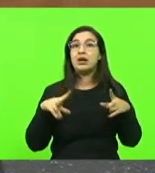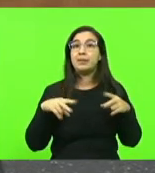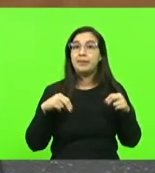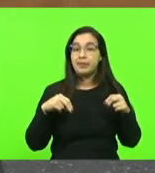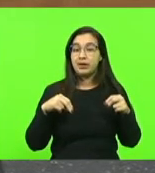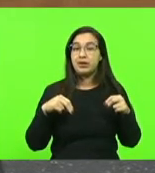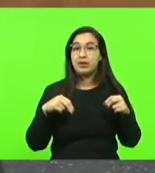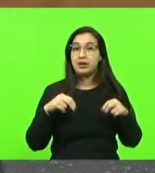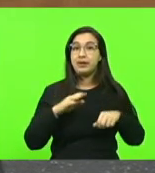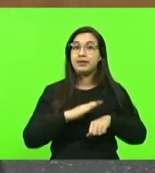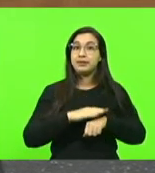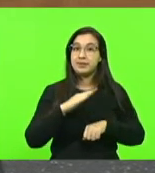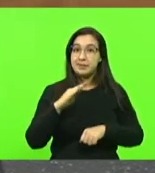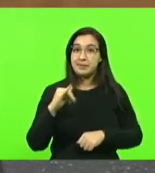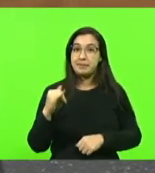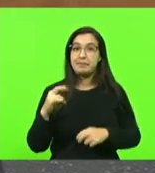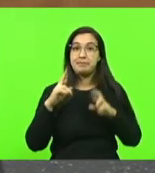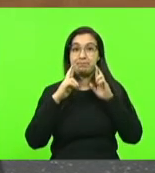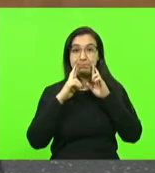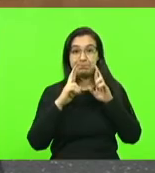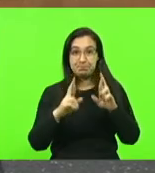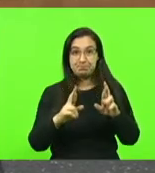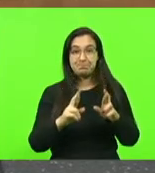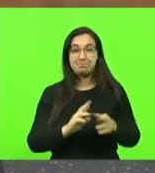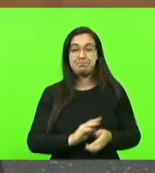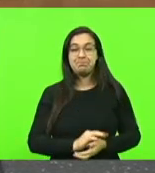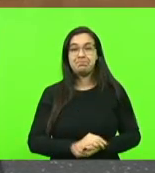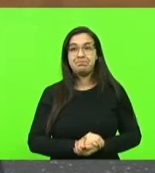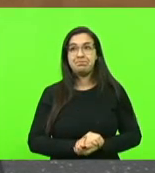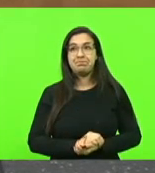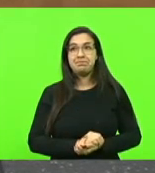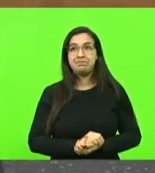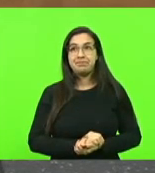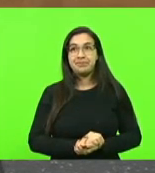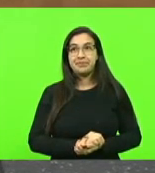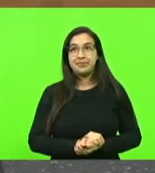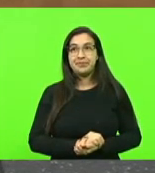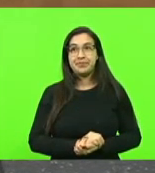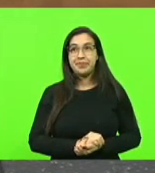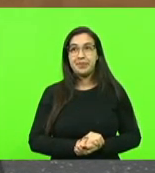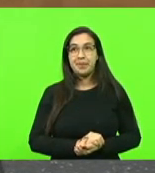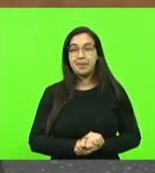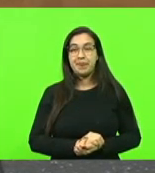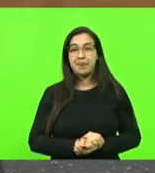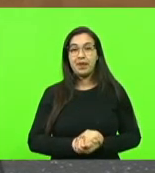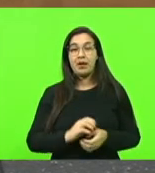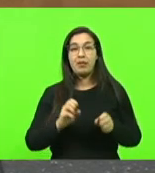mais respeito. Que isso sirva, inclusive, de lição.